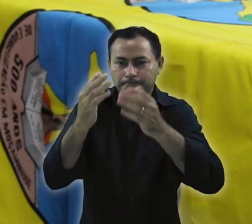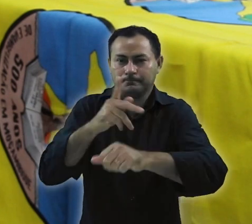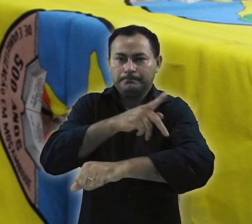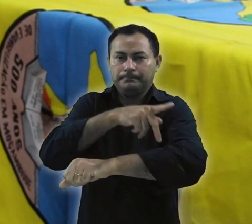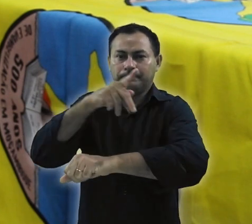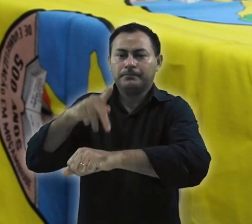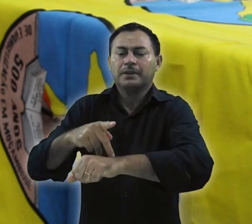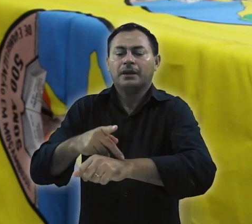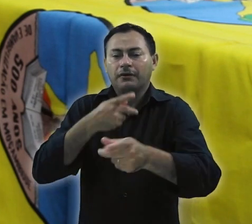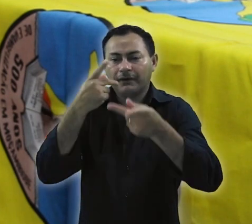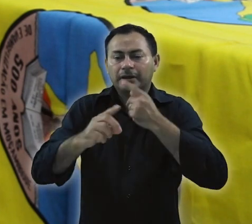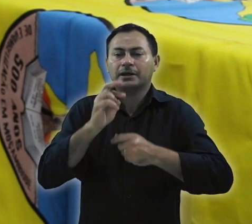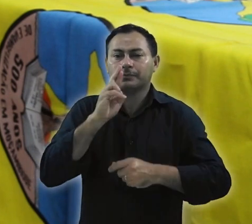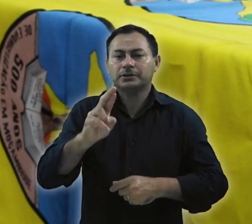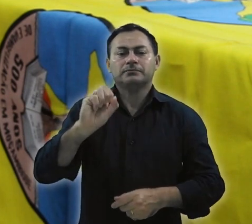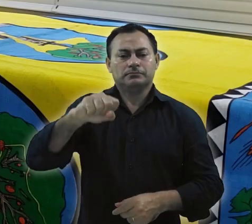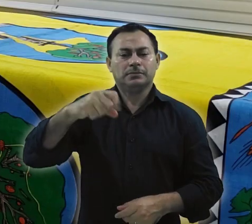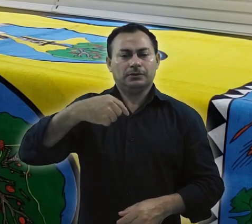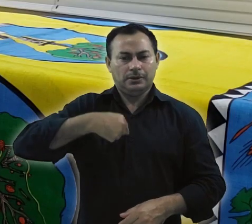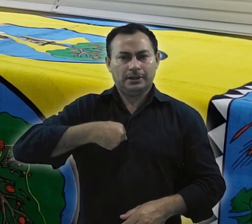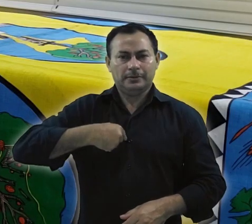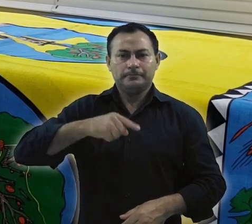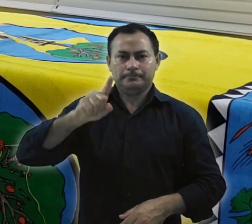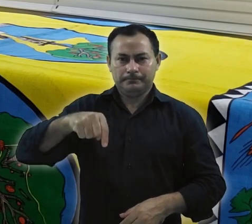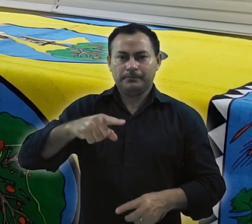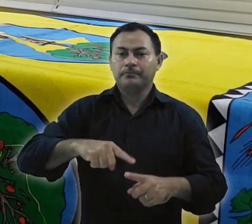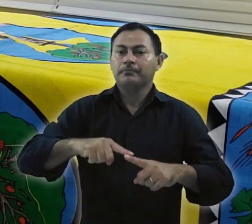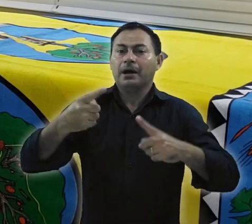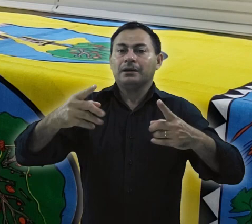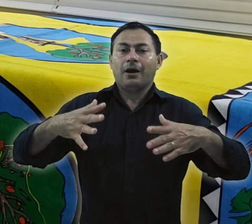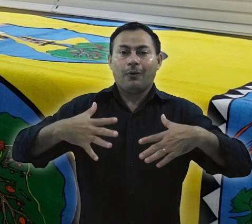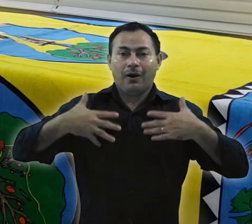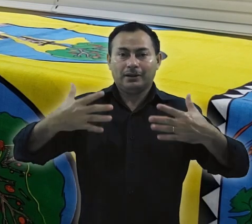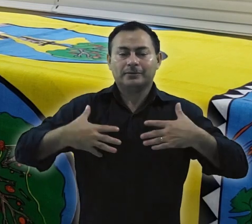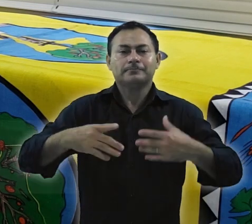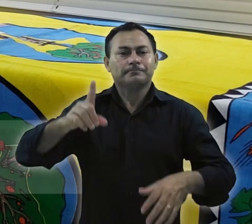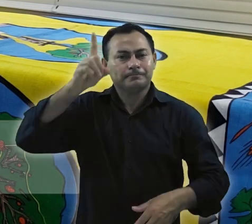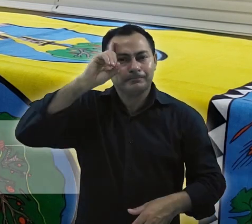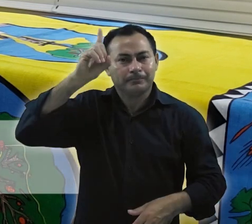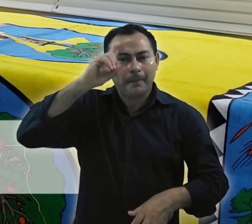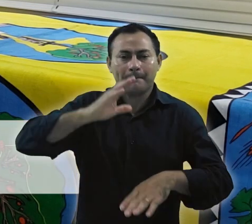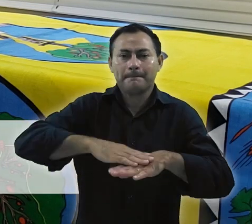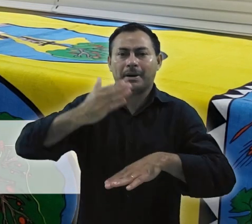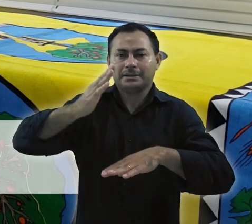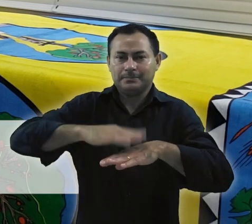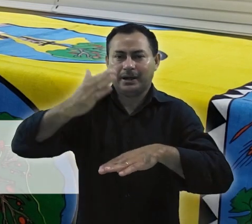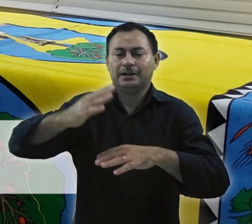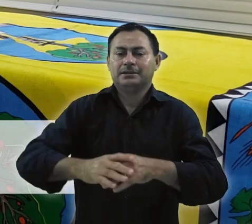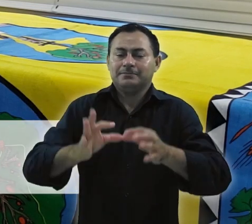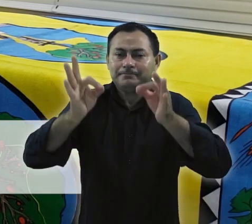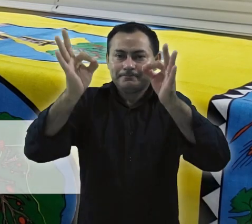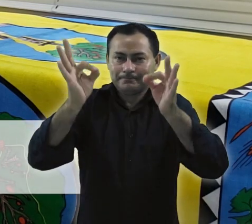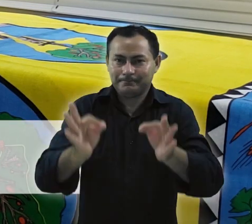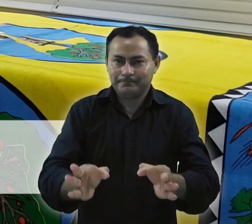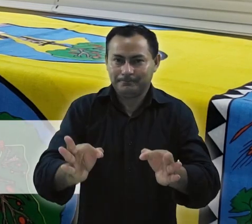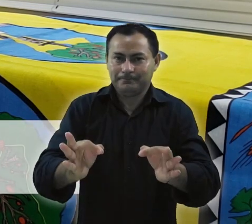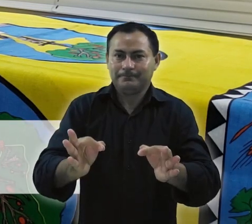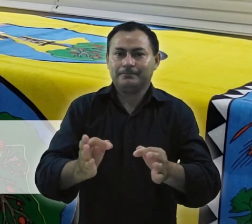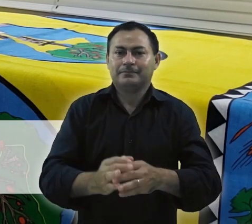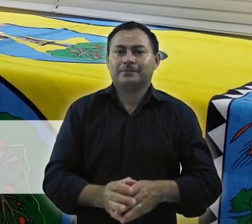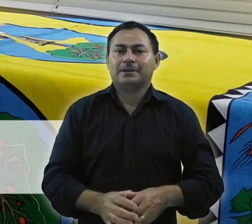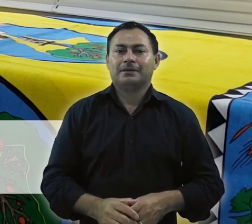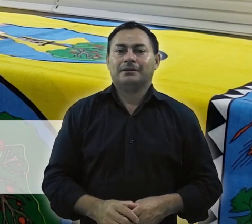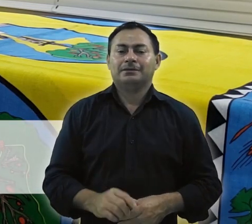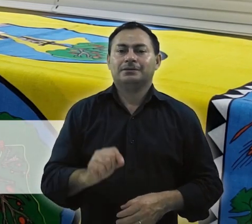e eu disse, eis-me aqui. Mas é com muita alegria, assim, cada dia mais eu tenho mais certeza